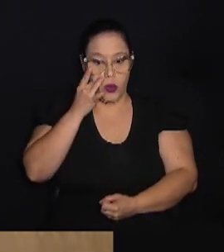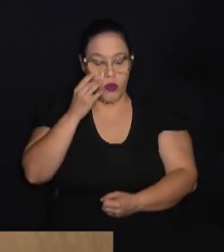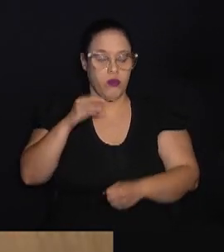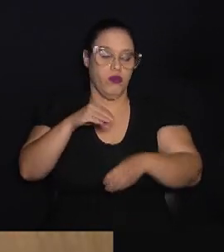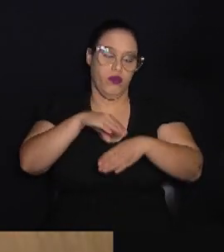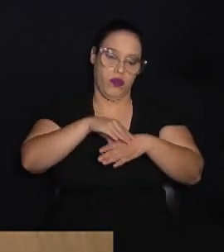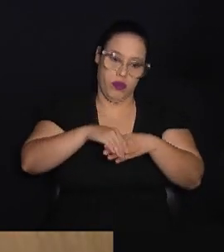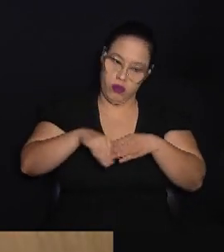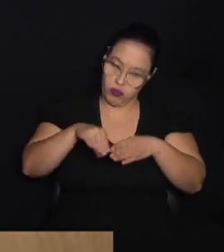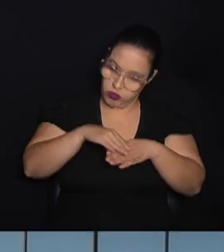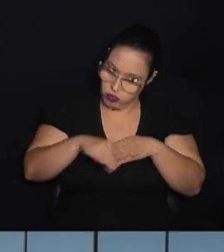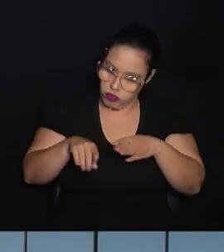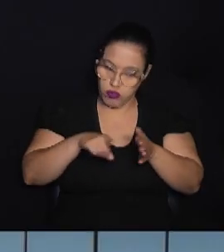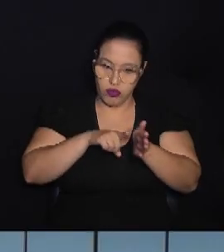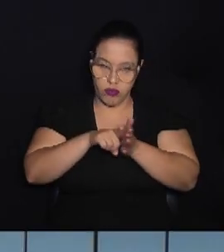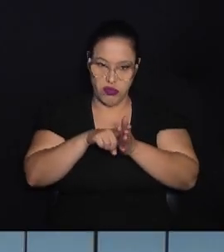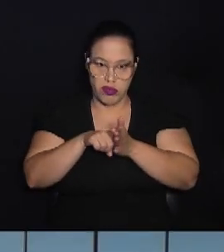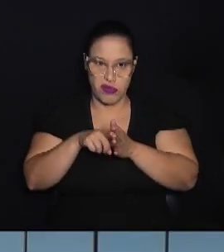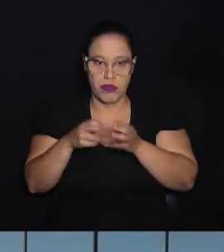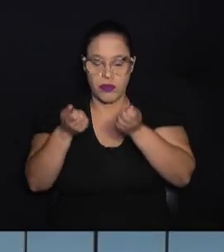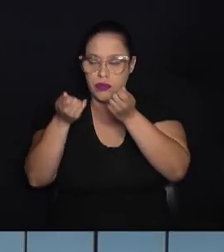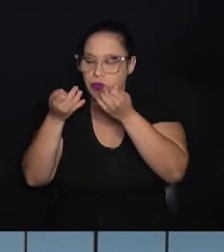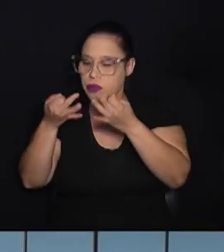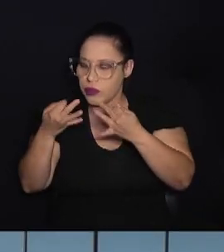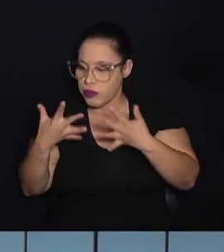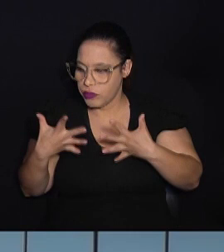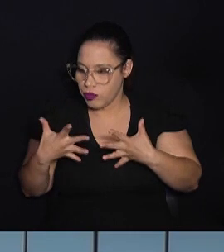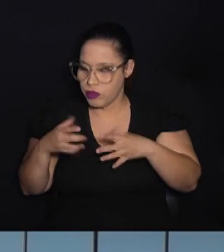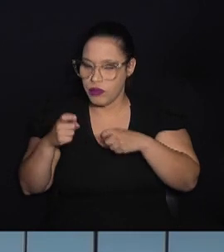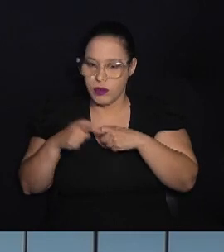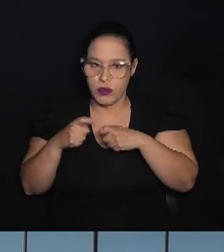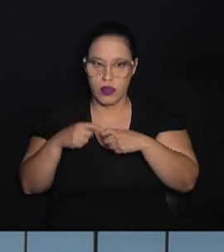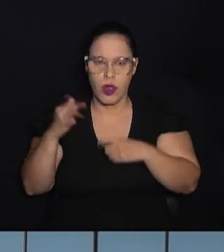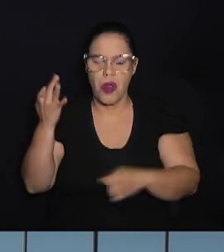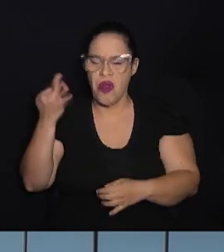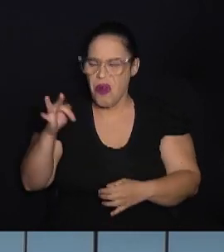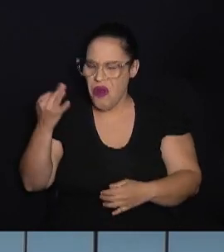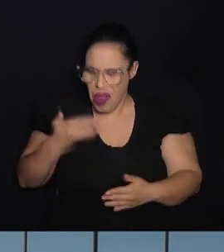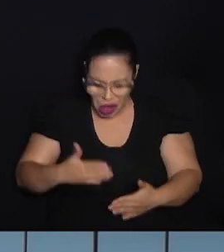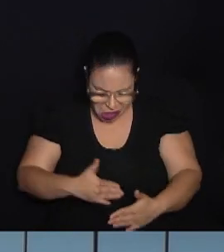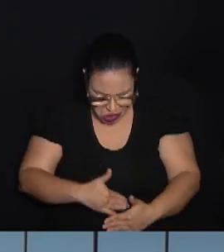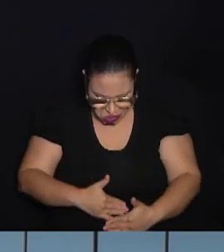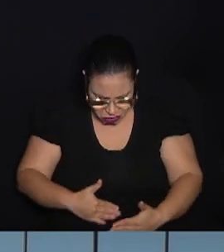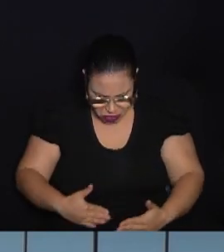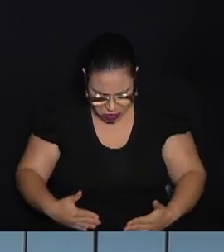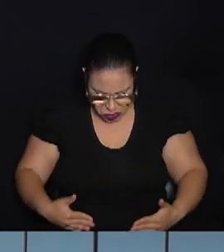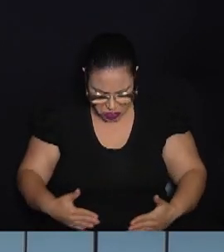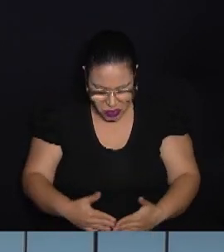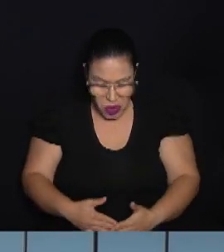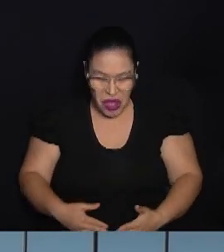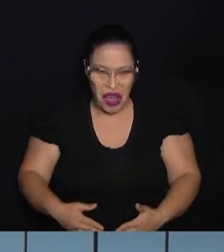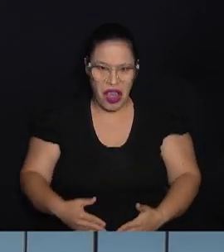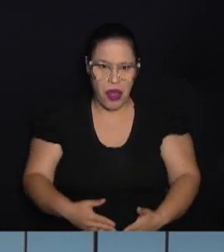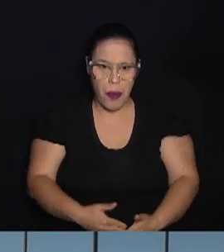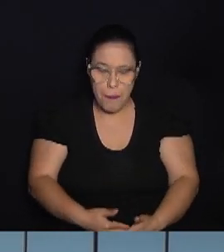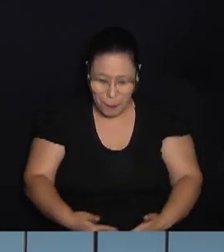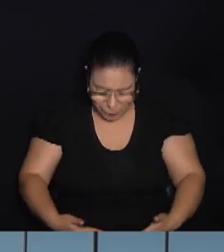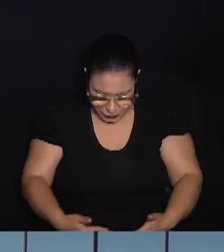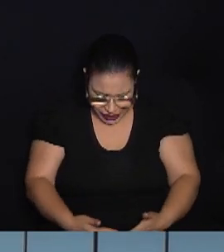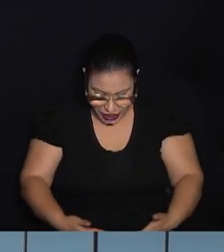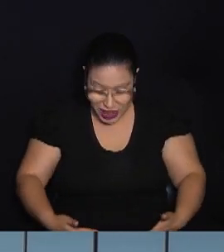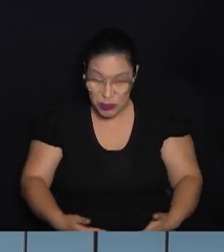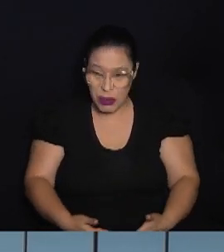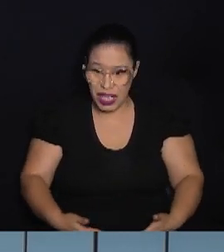investigação. Para a gente explicar um pouquinho, doutora, essa dor pélvica, né, é aquela dor bem abaixo aqui da barriga,